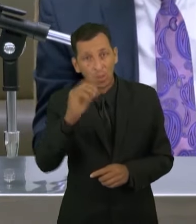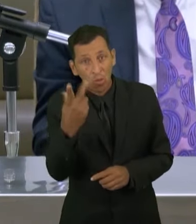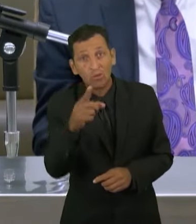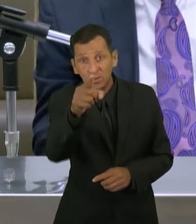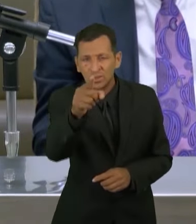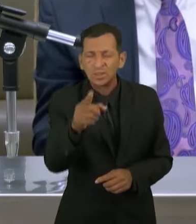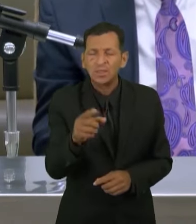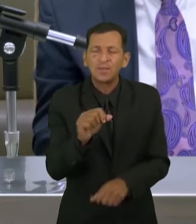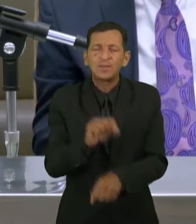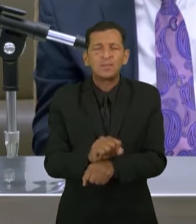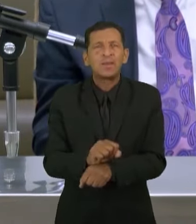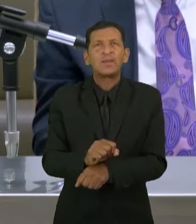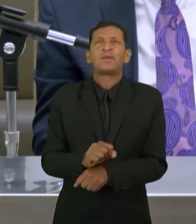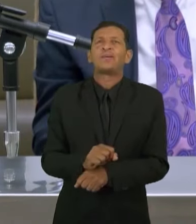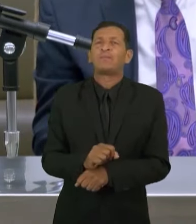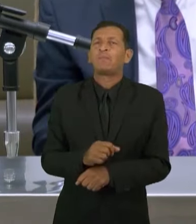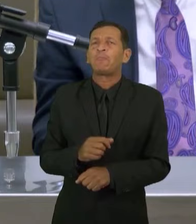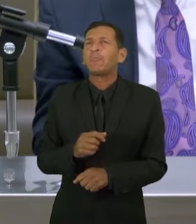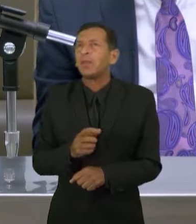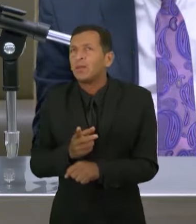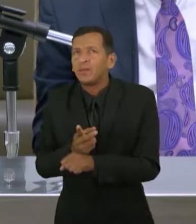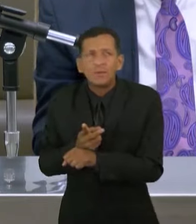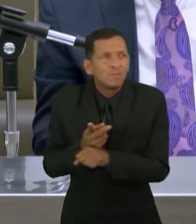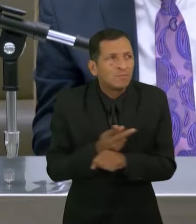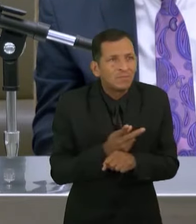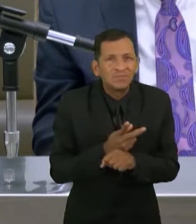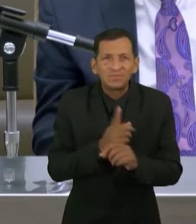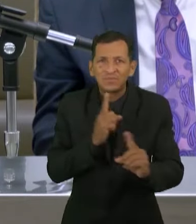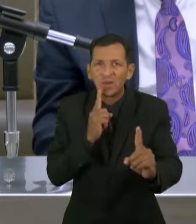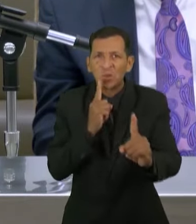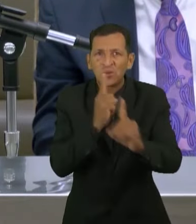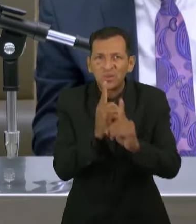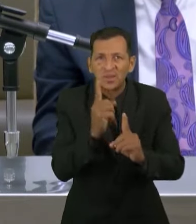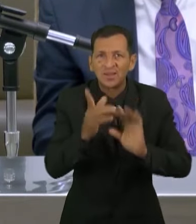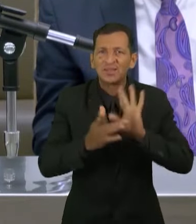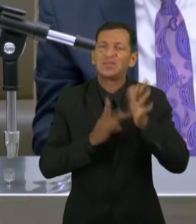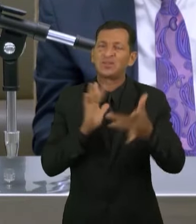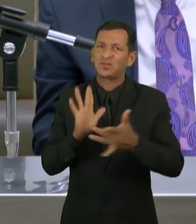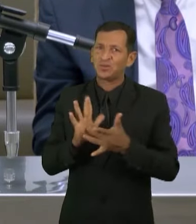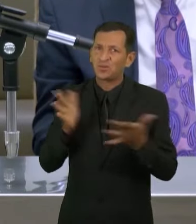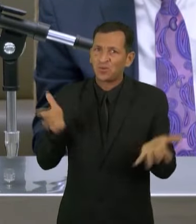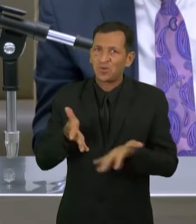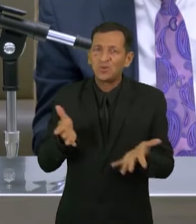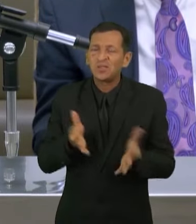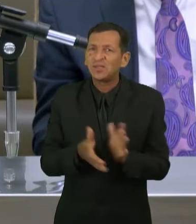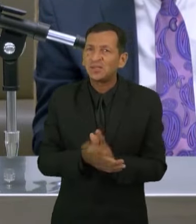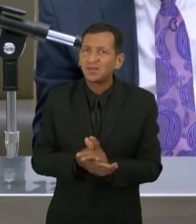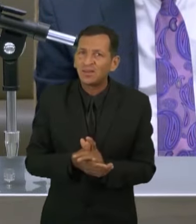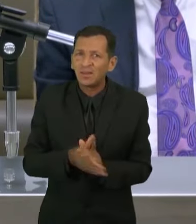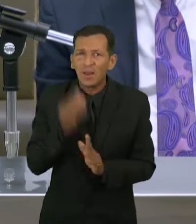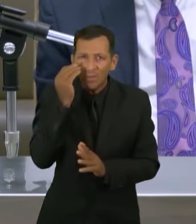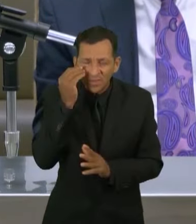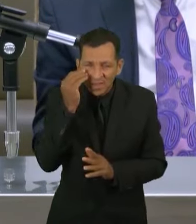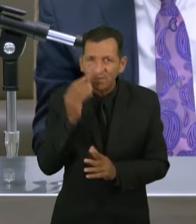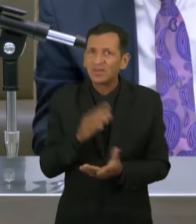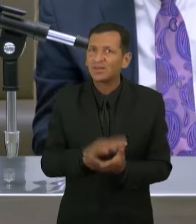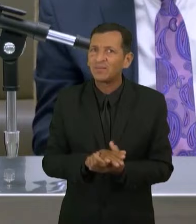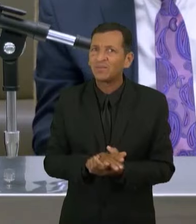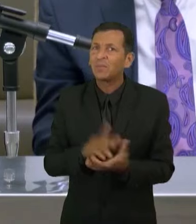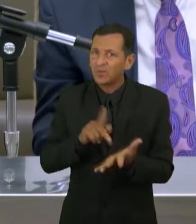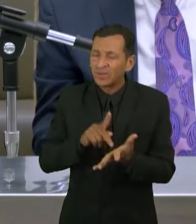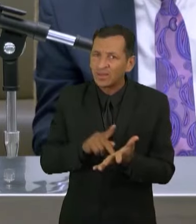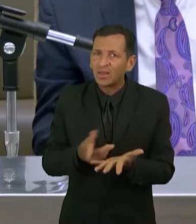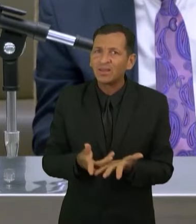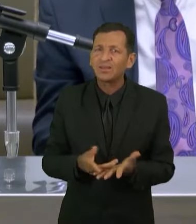encontro de Jesus. Há um convite da parte de Jesus para você nessa noite. Em Mateus capítulo